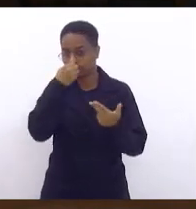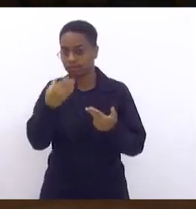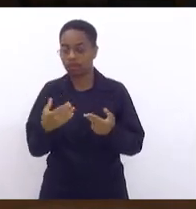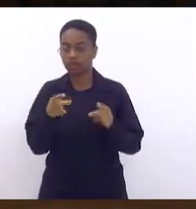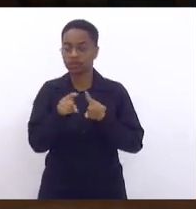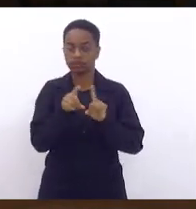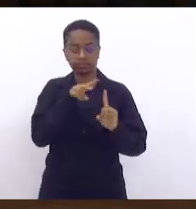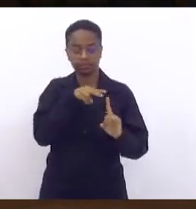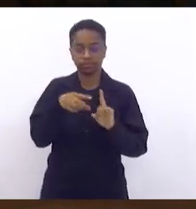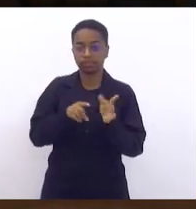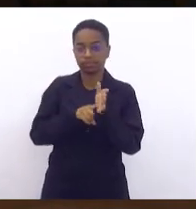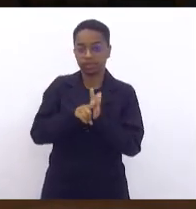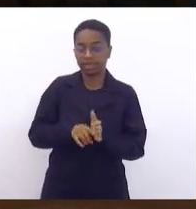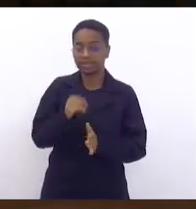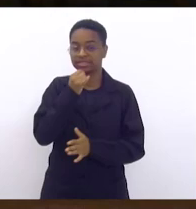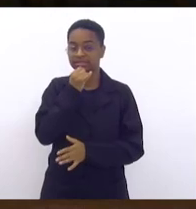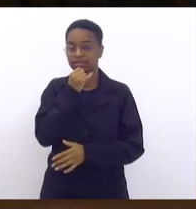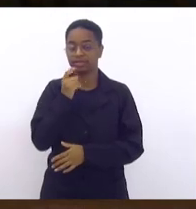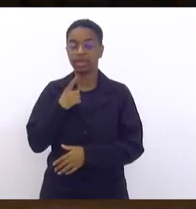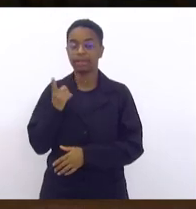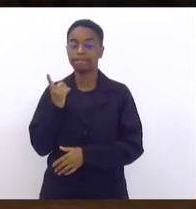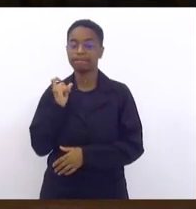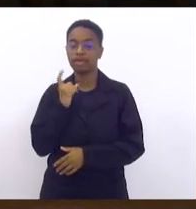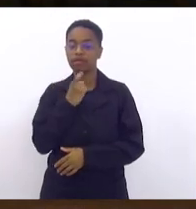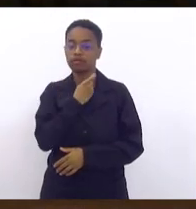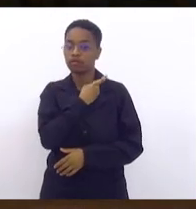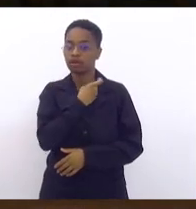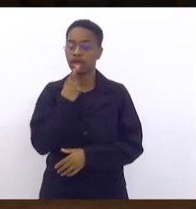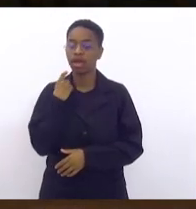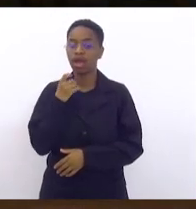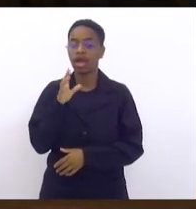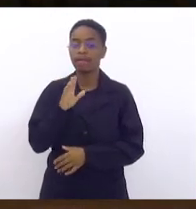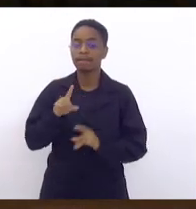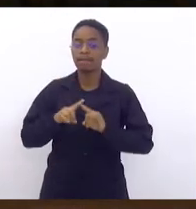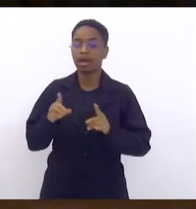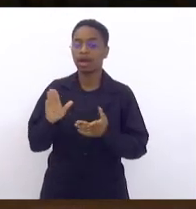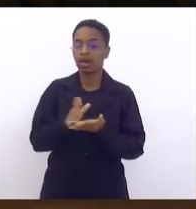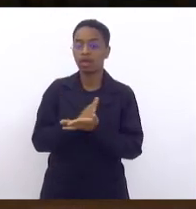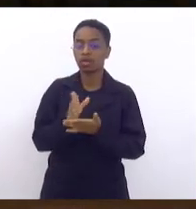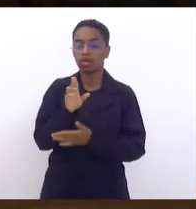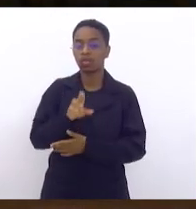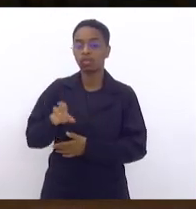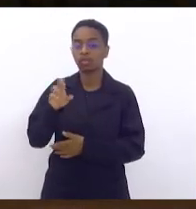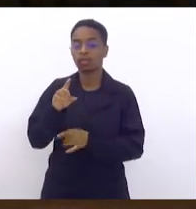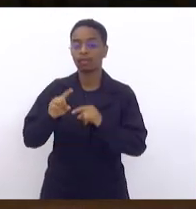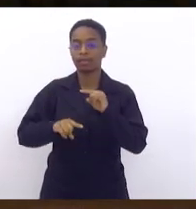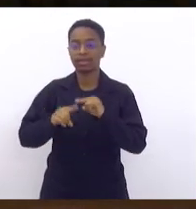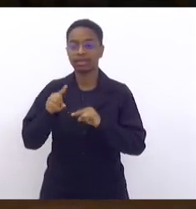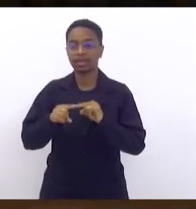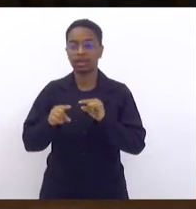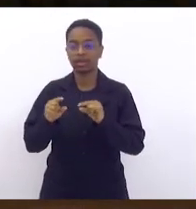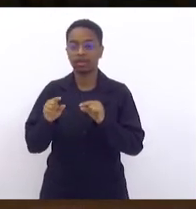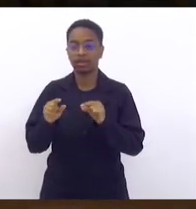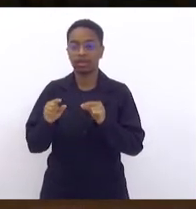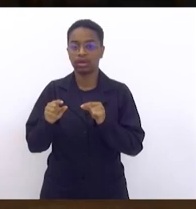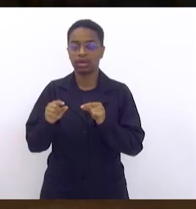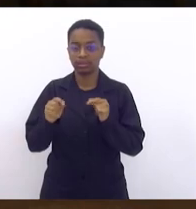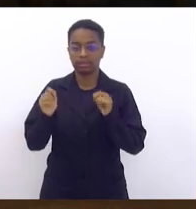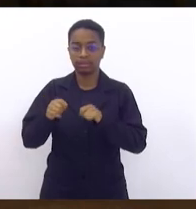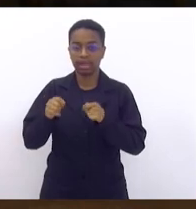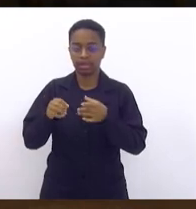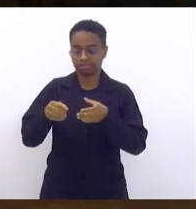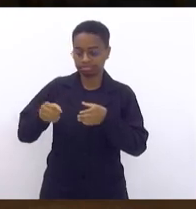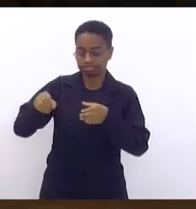é os perfumes muitos perfumes já são estão sendo utilizados a embalagem para recarga